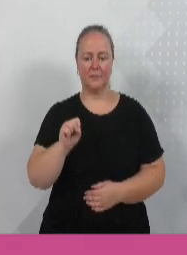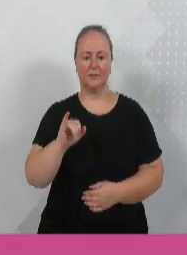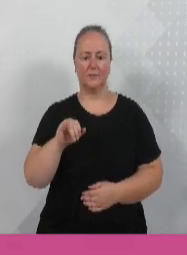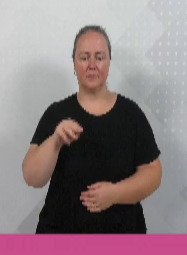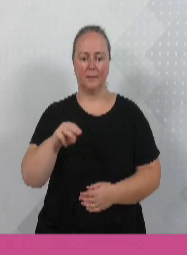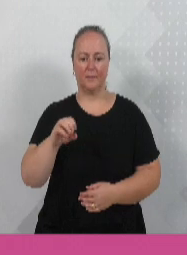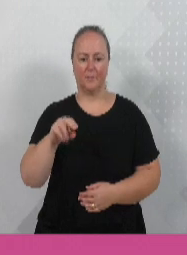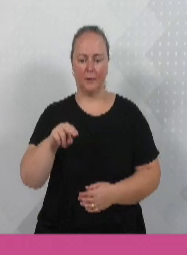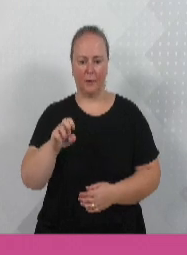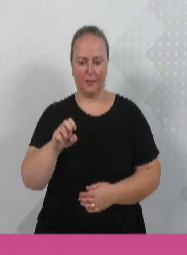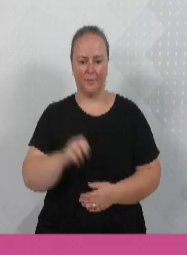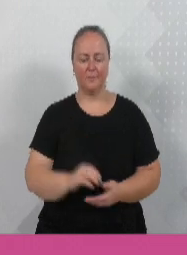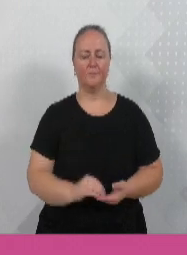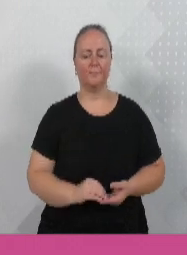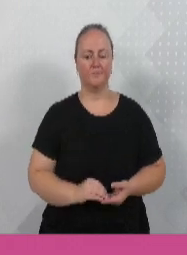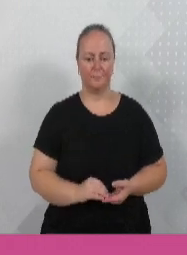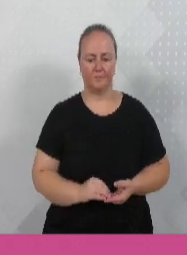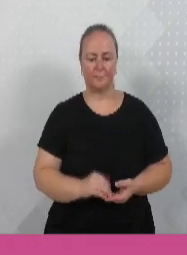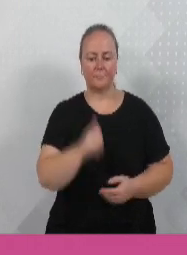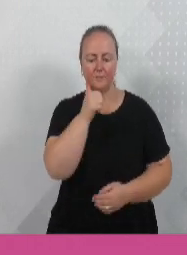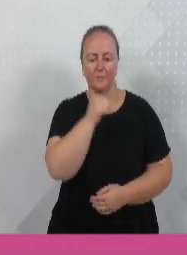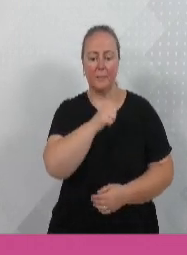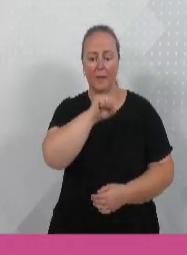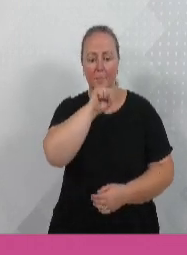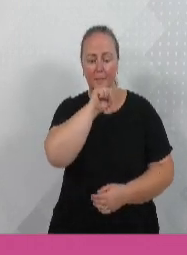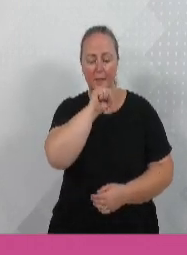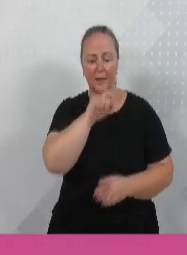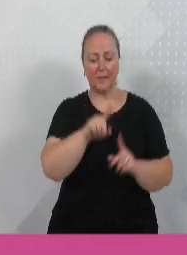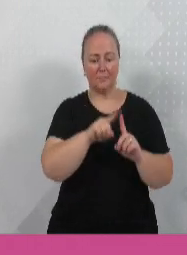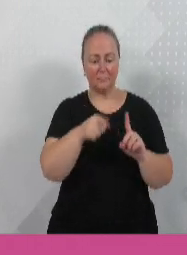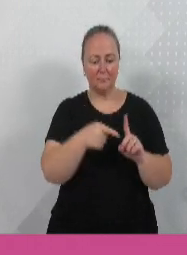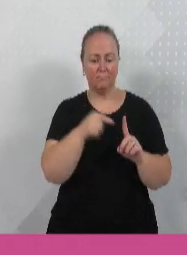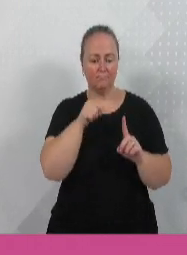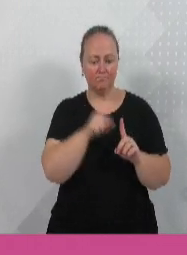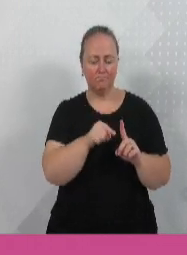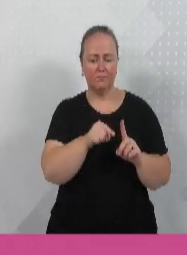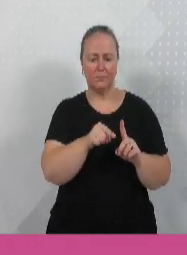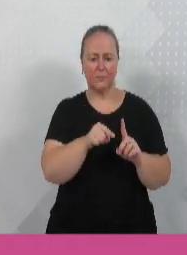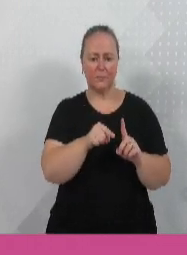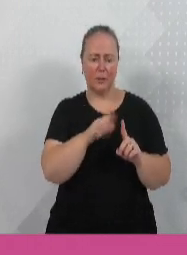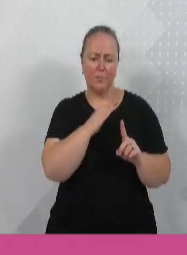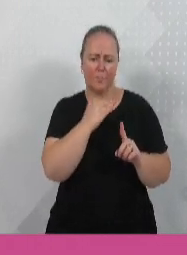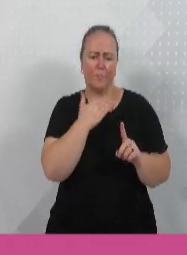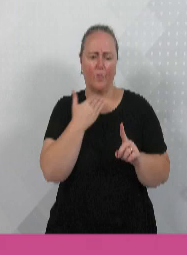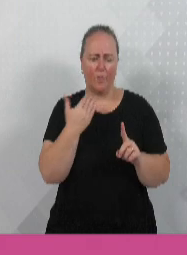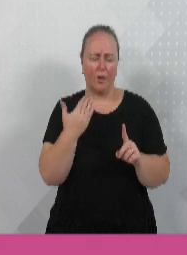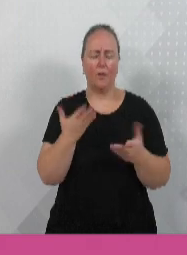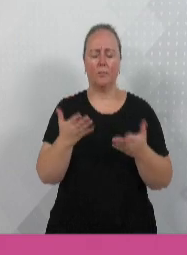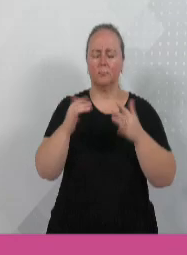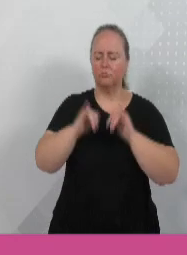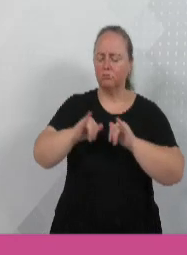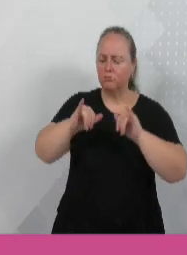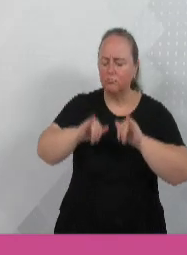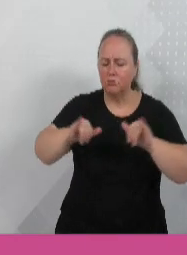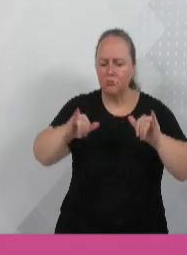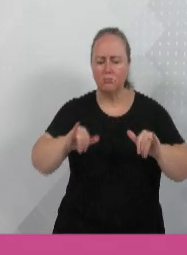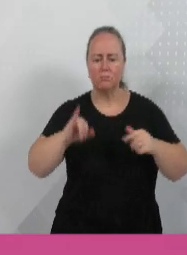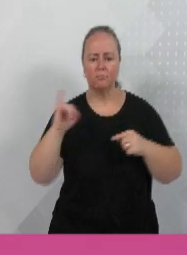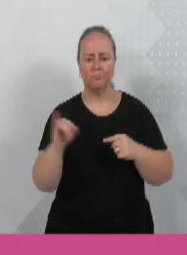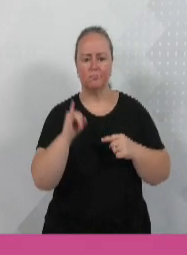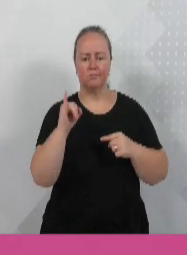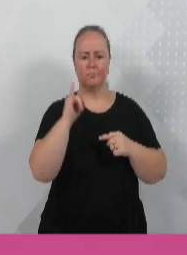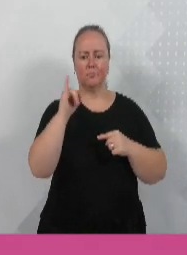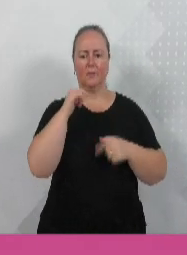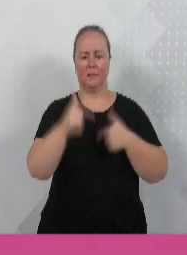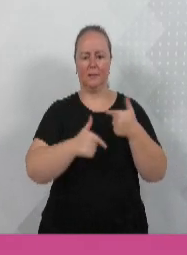as mães que tiveram perdas gestacionais, neonatais, foram lá divulgar esse importante trabalho. Eu quero